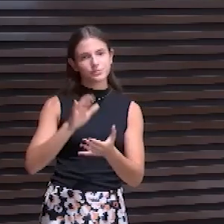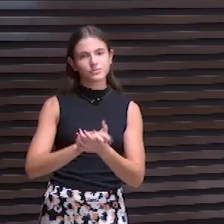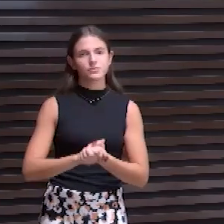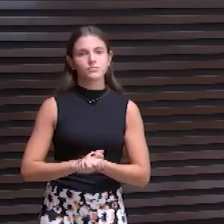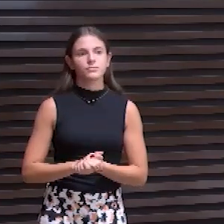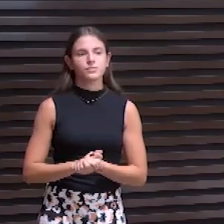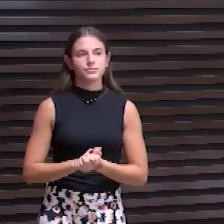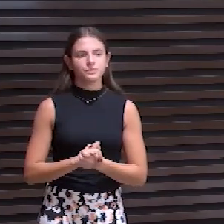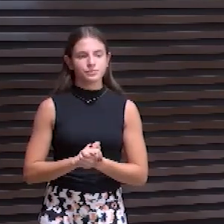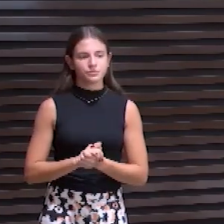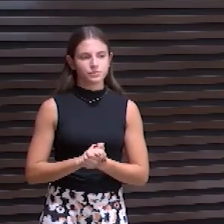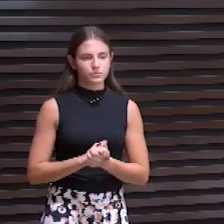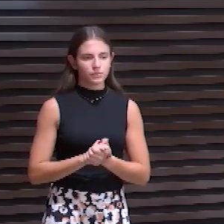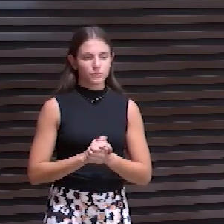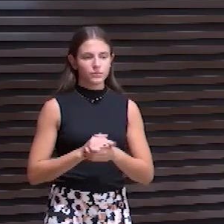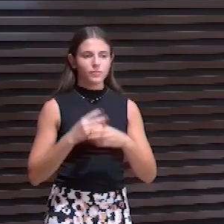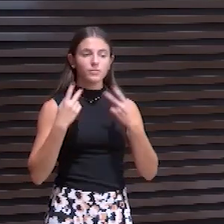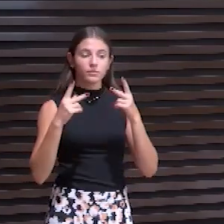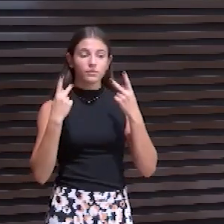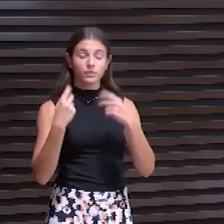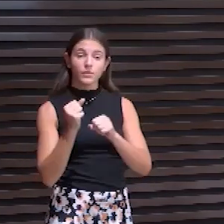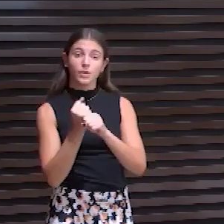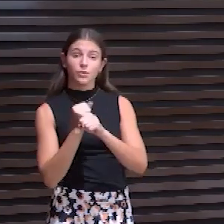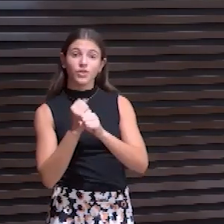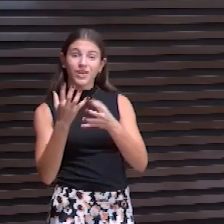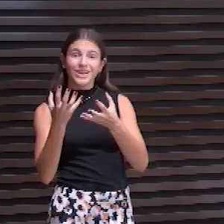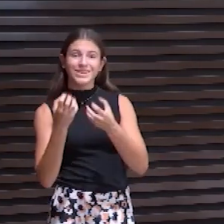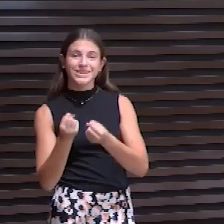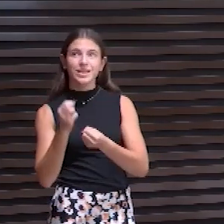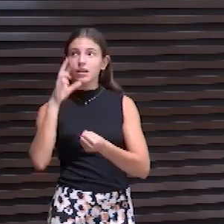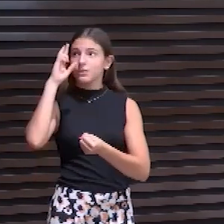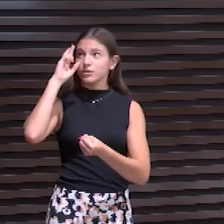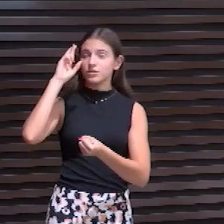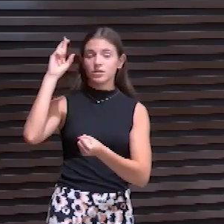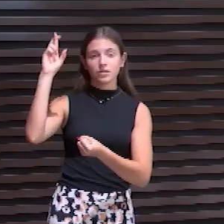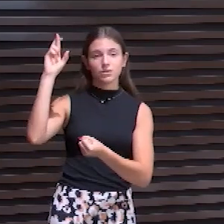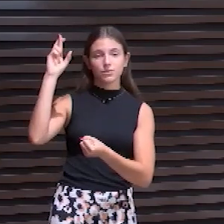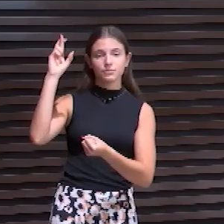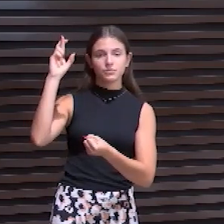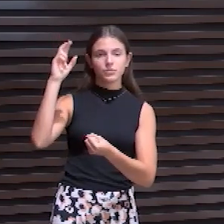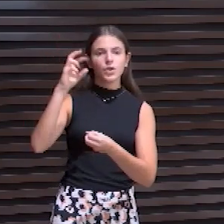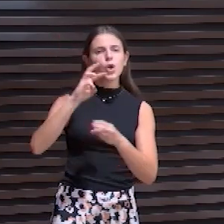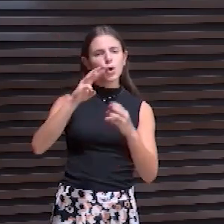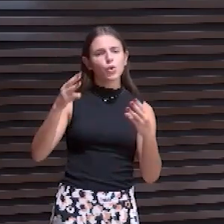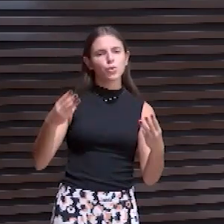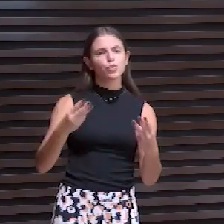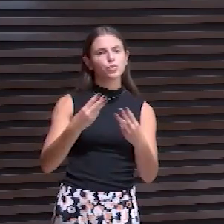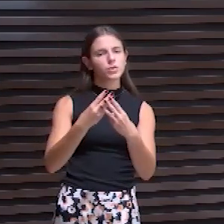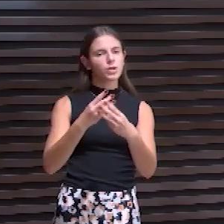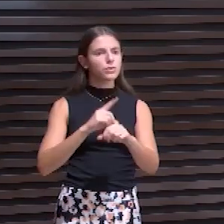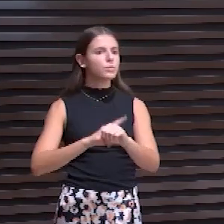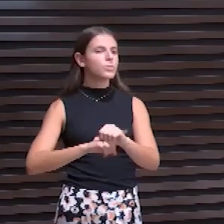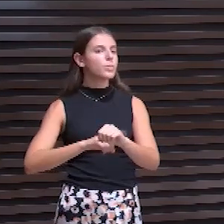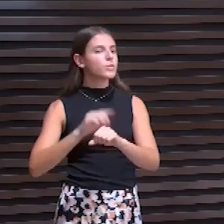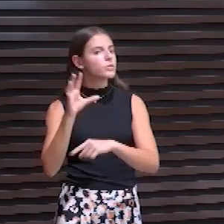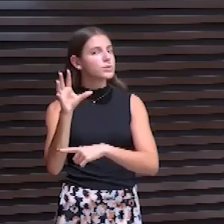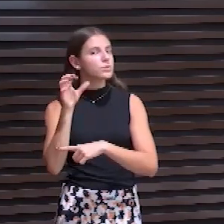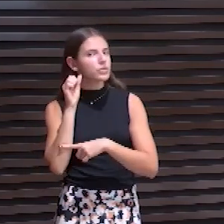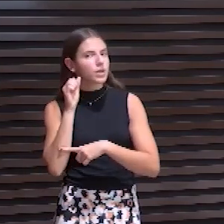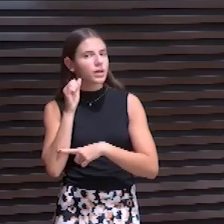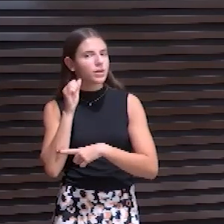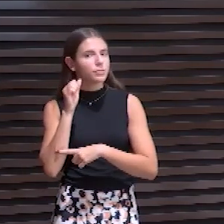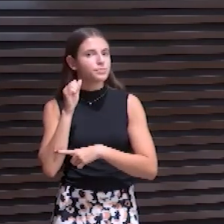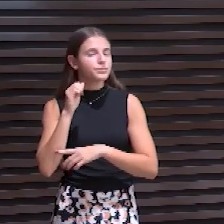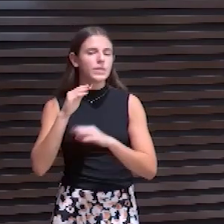Apregoar o ano aceitável do Senhor, o ano da bondade do Senhor. Os judeus, quando ouviram isso naquela sinagoga,